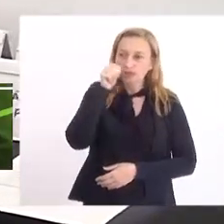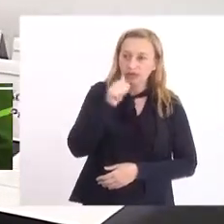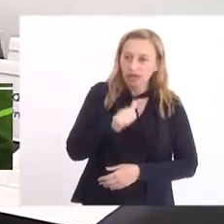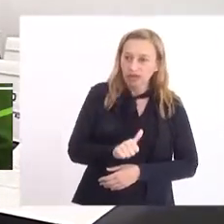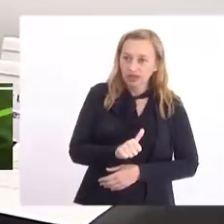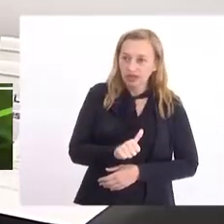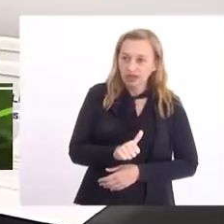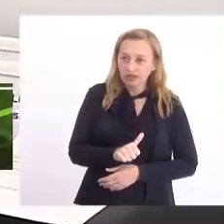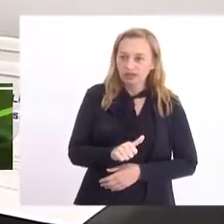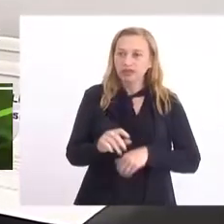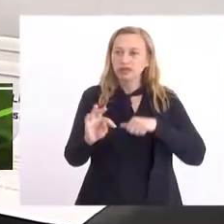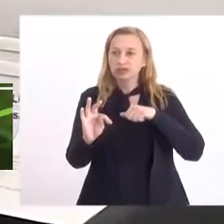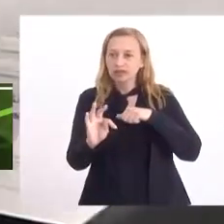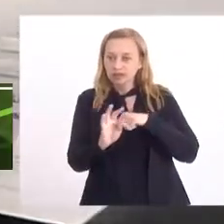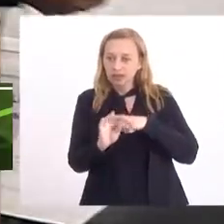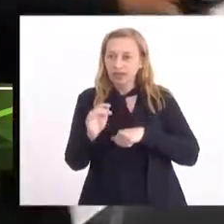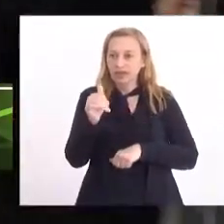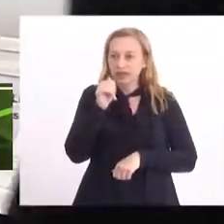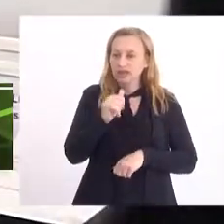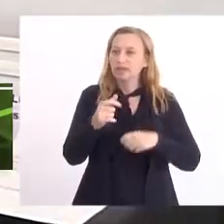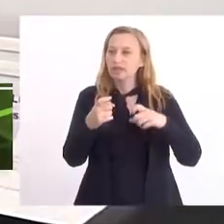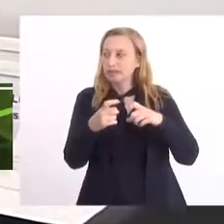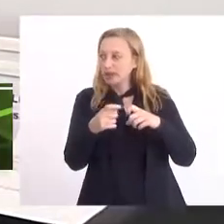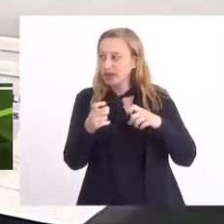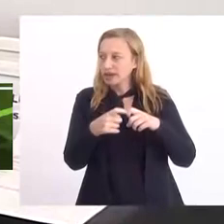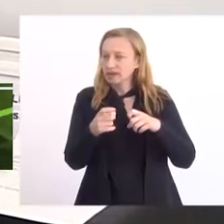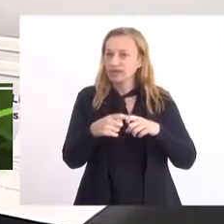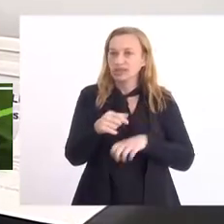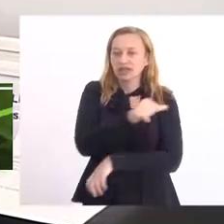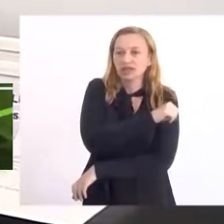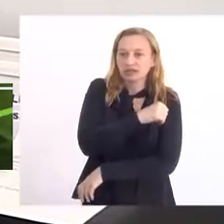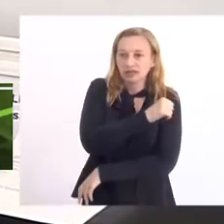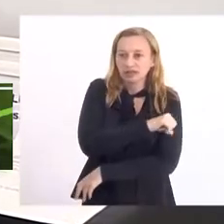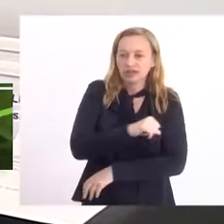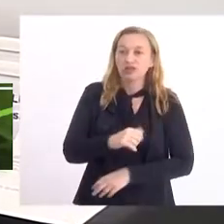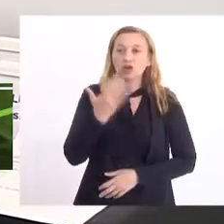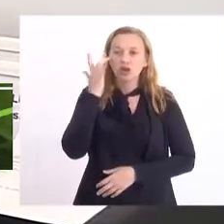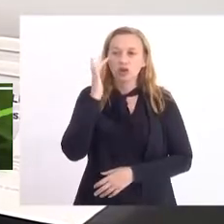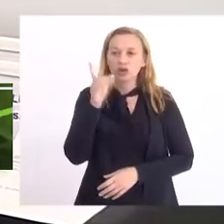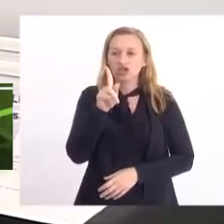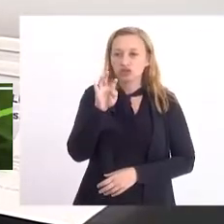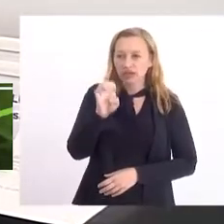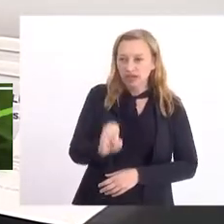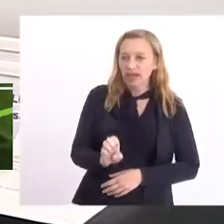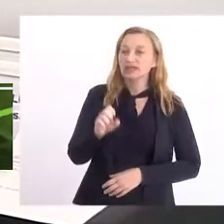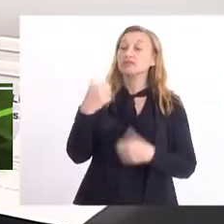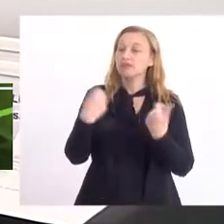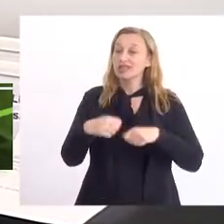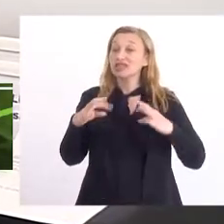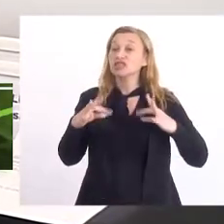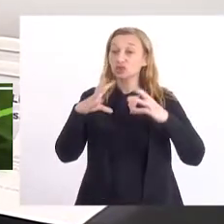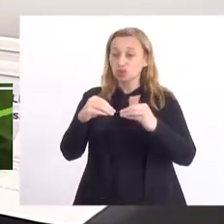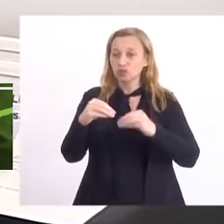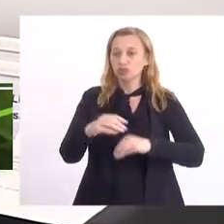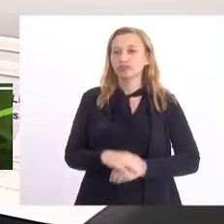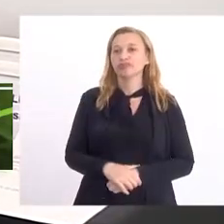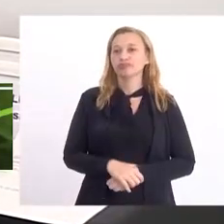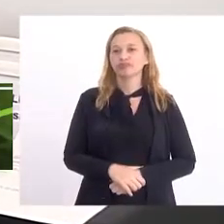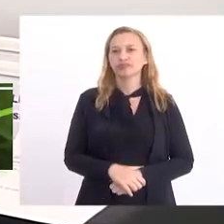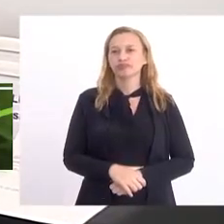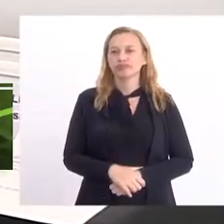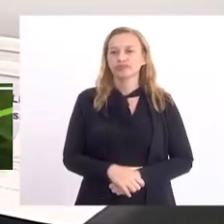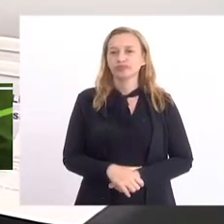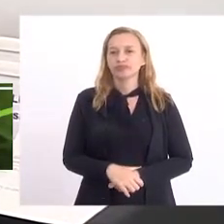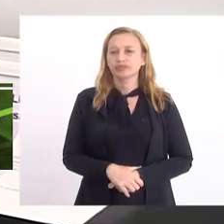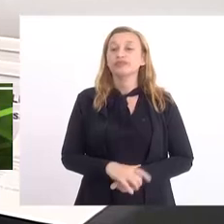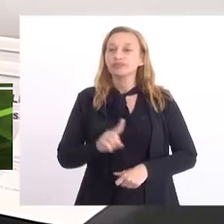mulheres, técnicos, médicos, enfermeiros, que eu acho que o Degazi precisa disso tudo, tá?